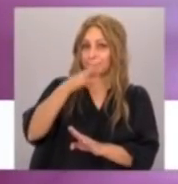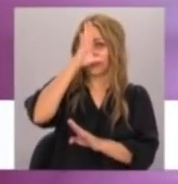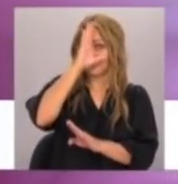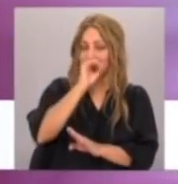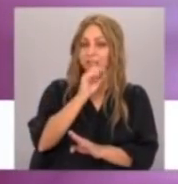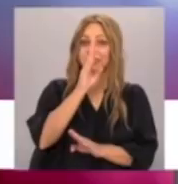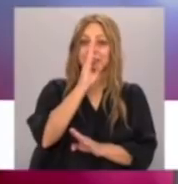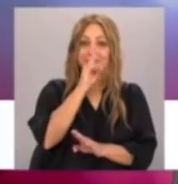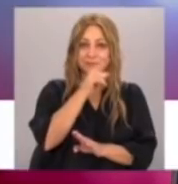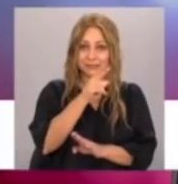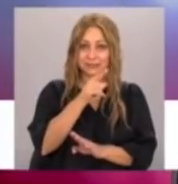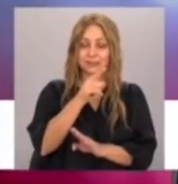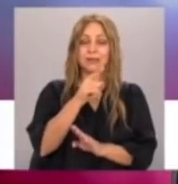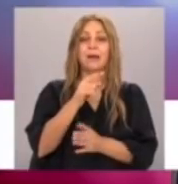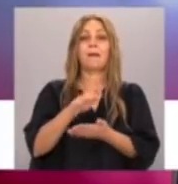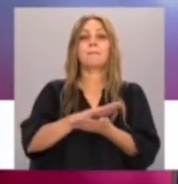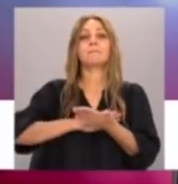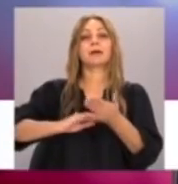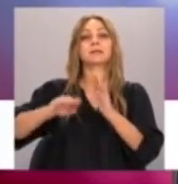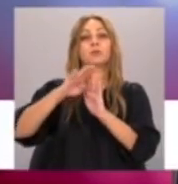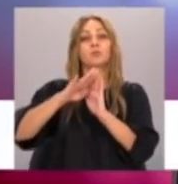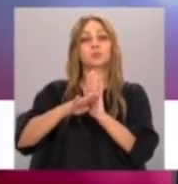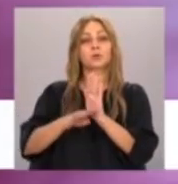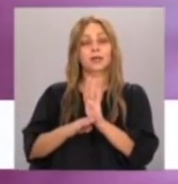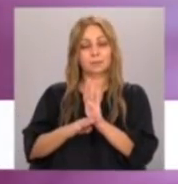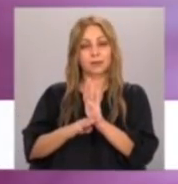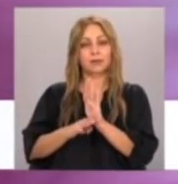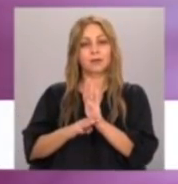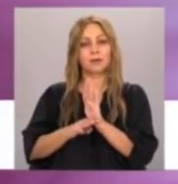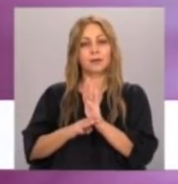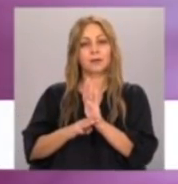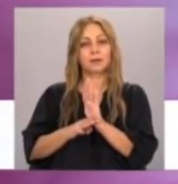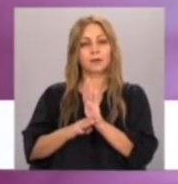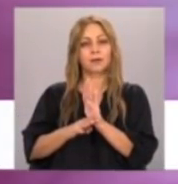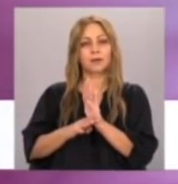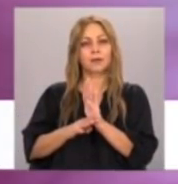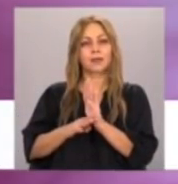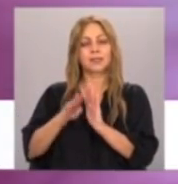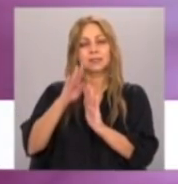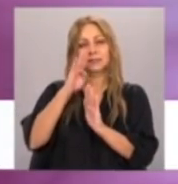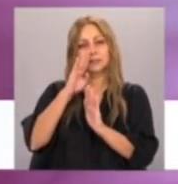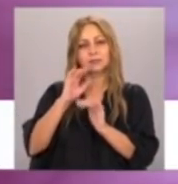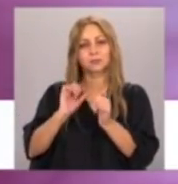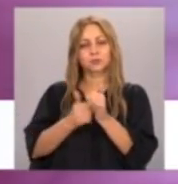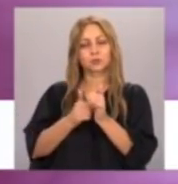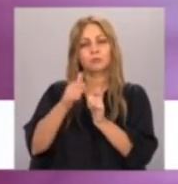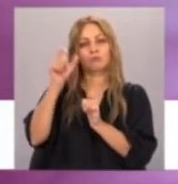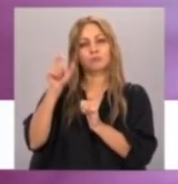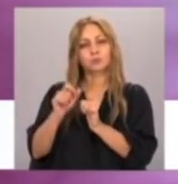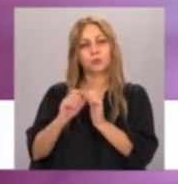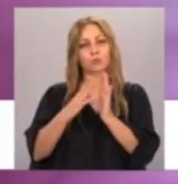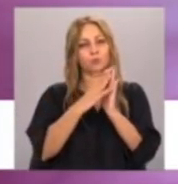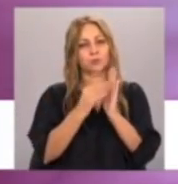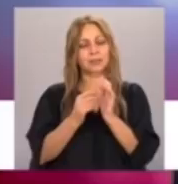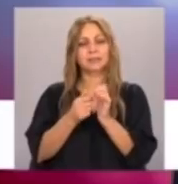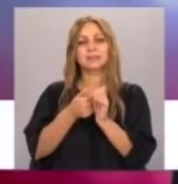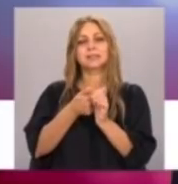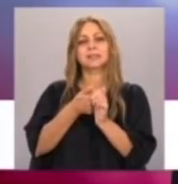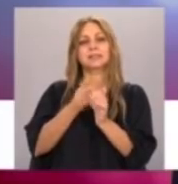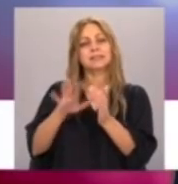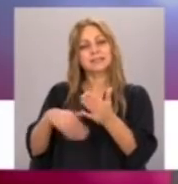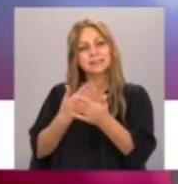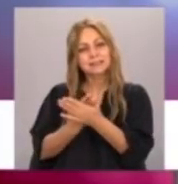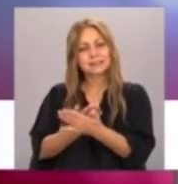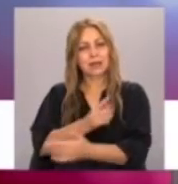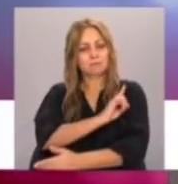fosse com base num programa com o suficiente cáries liberal e com alguém que tivesse um tempo que o mantivesse com determinação e